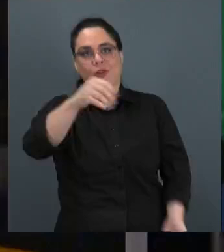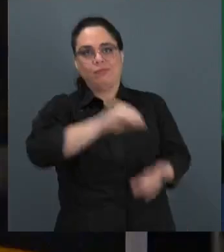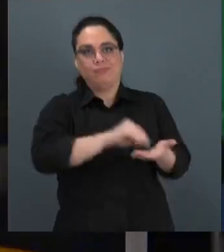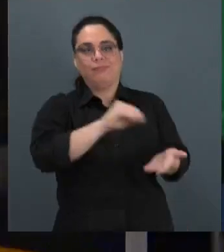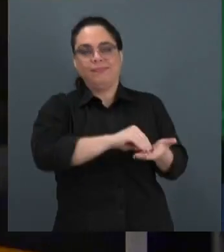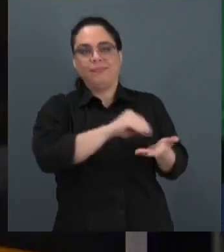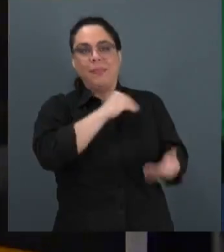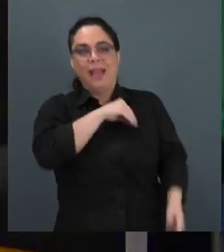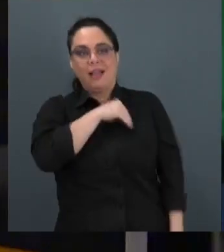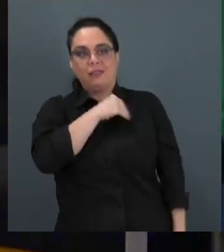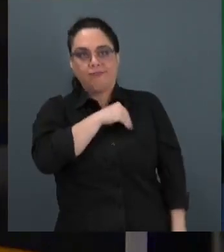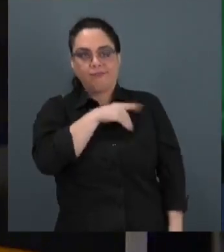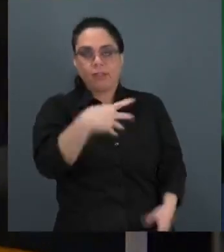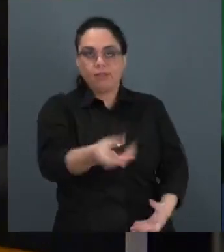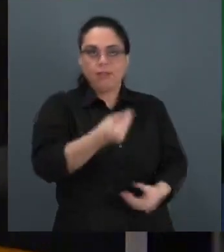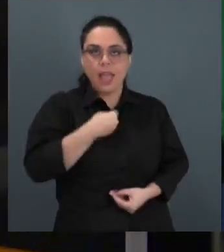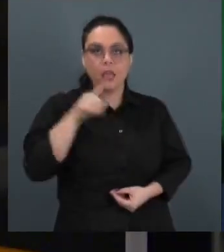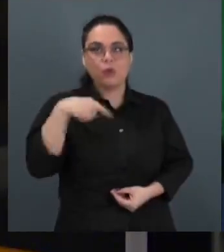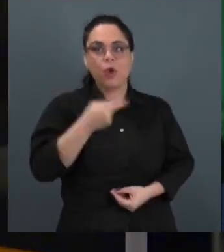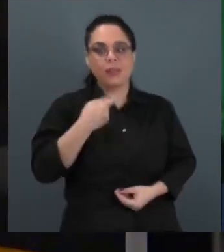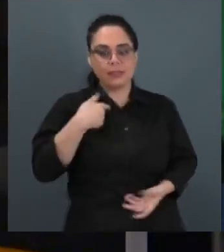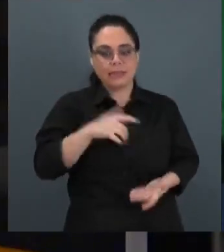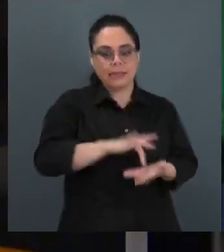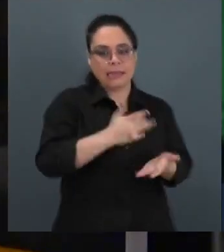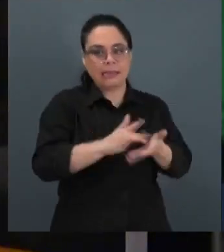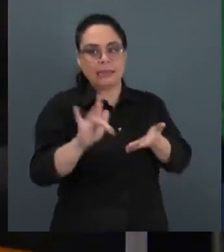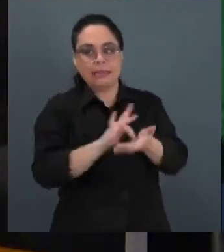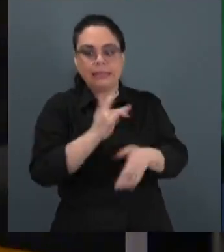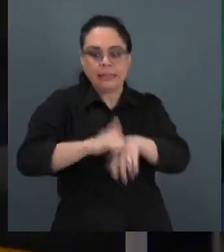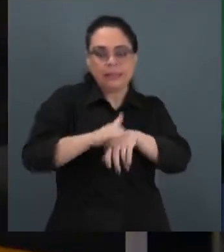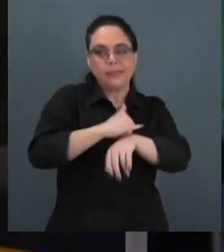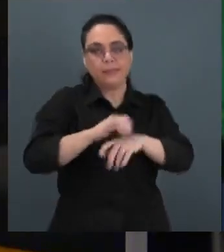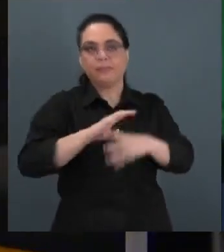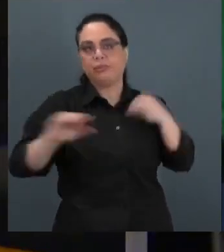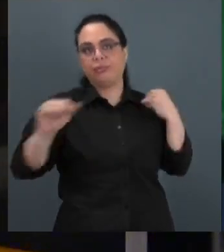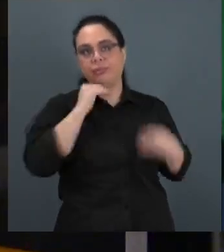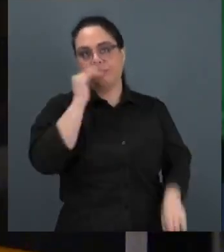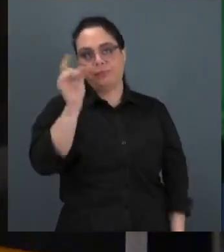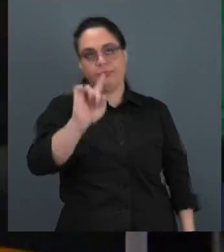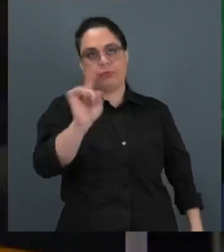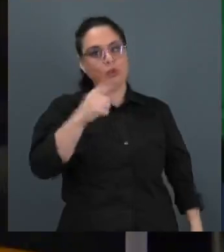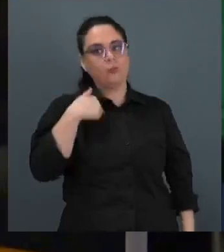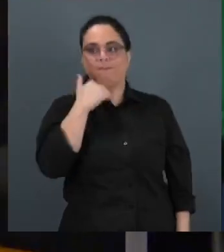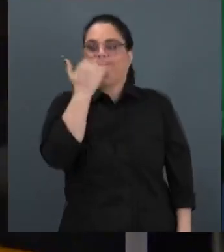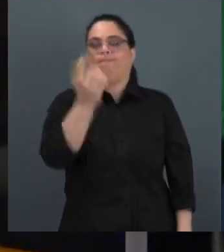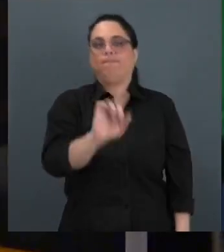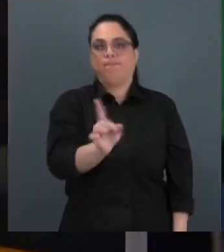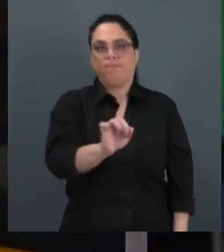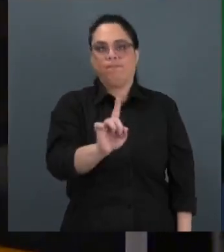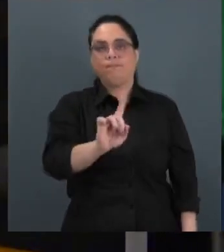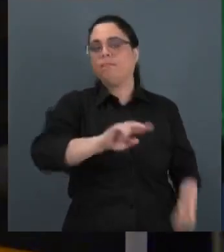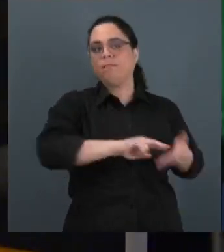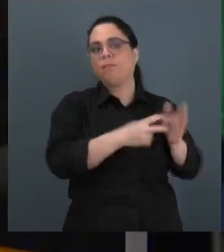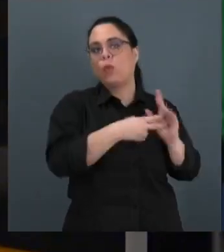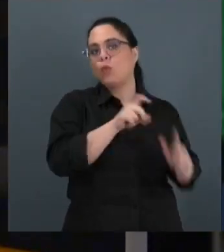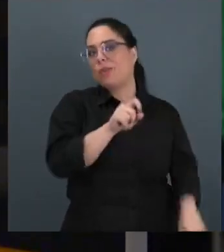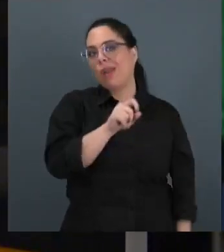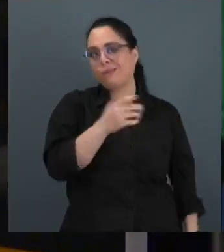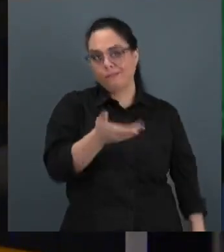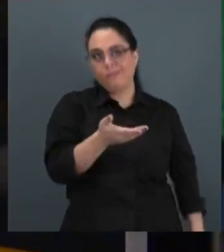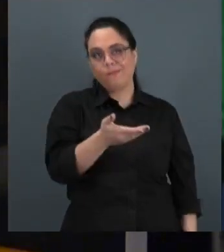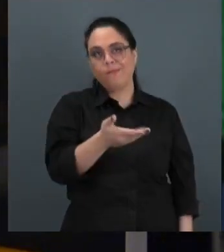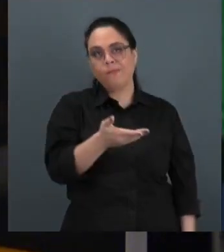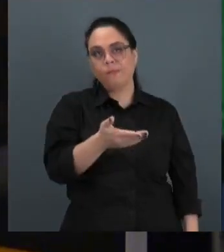em que nós não conseguimos nos desvencilhar. Uma armadilha que fez com que